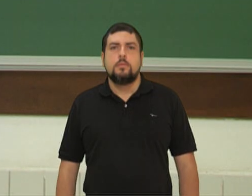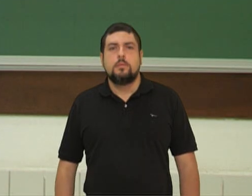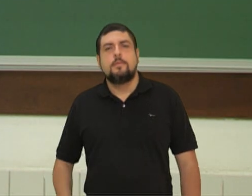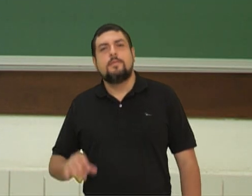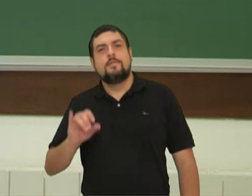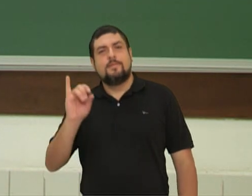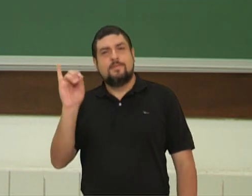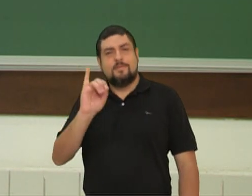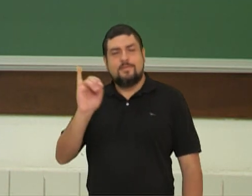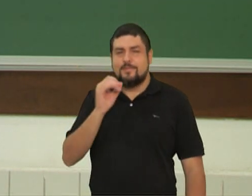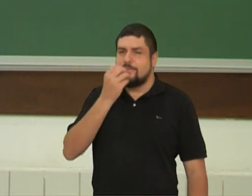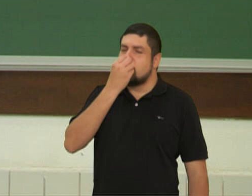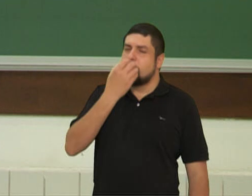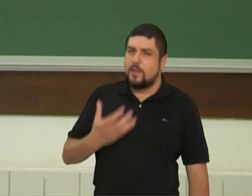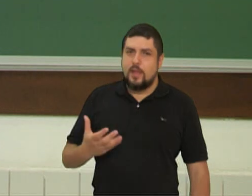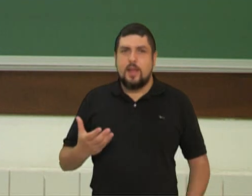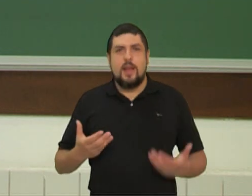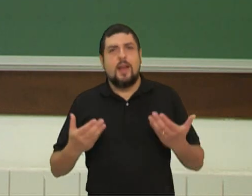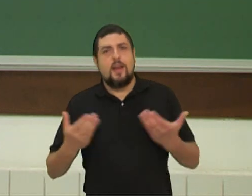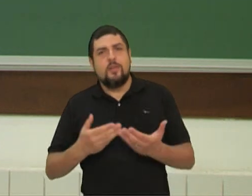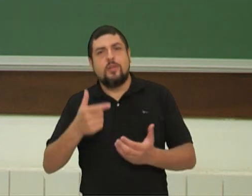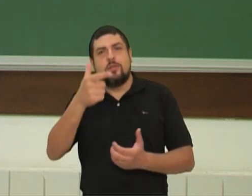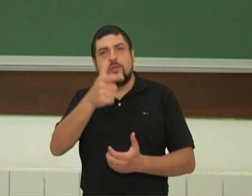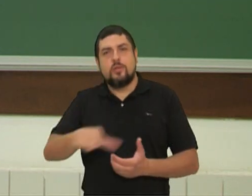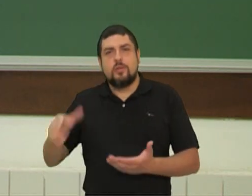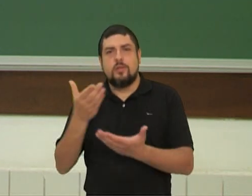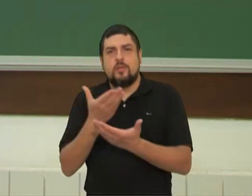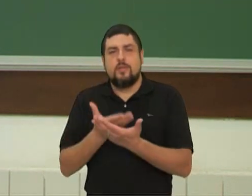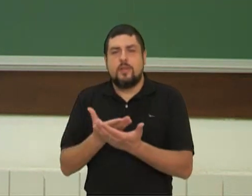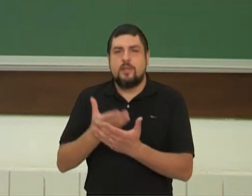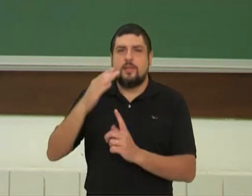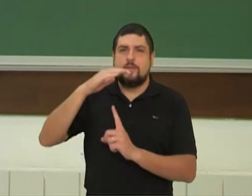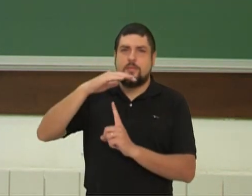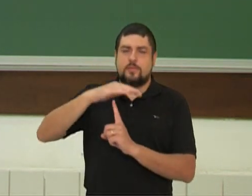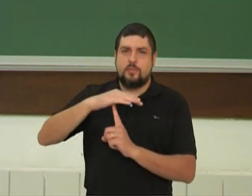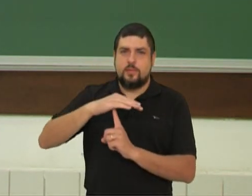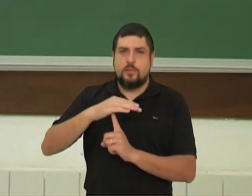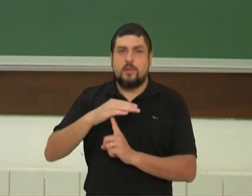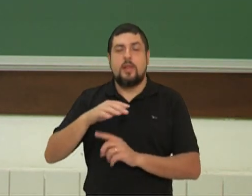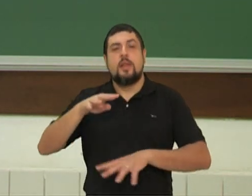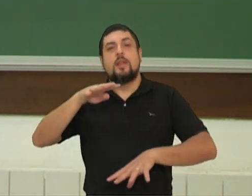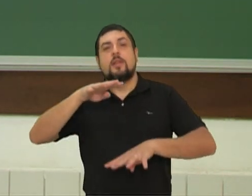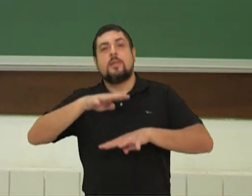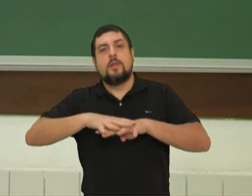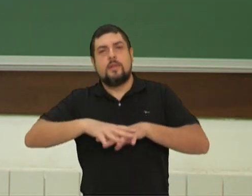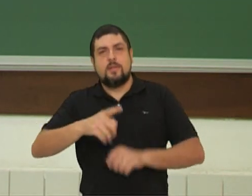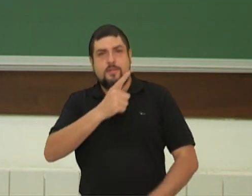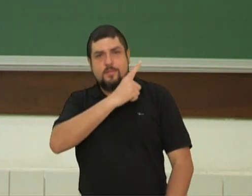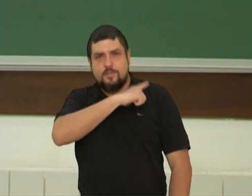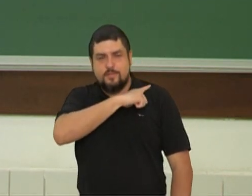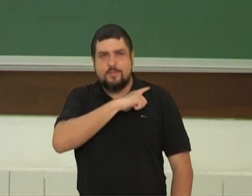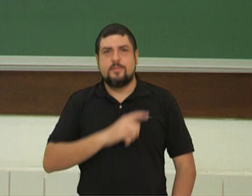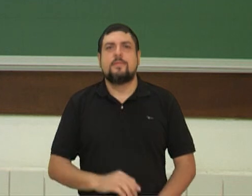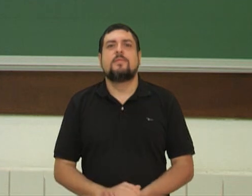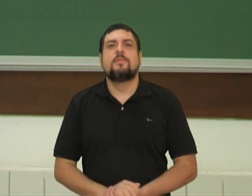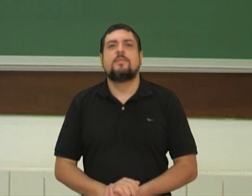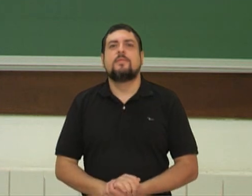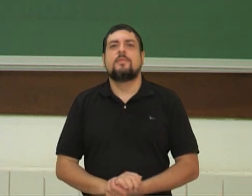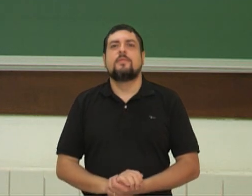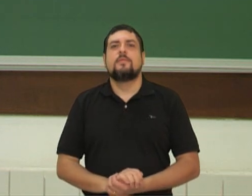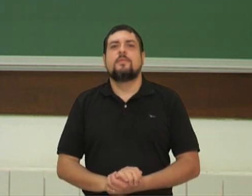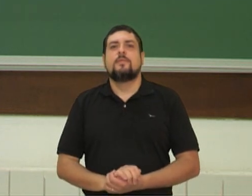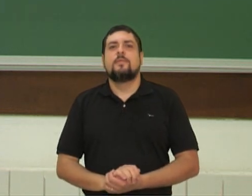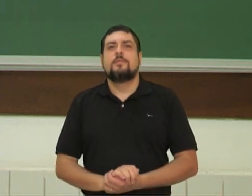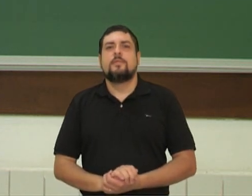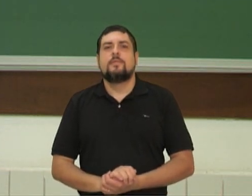Muito bem, mais uma aula Paraná para você de matemática do primeiro ano, primeira série do